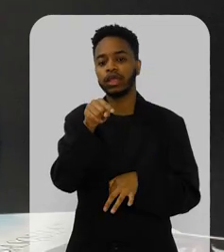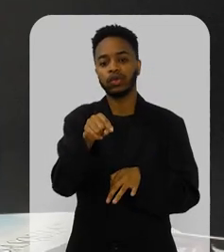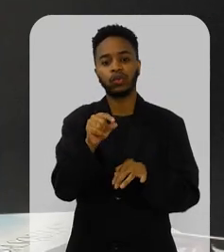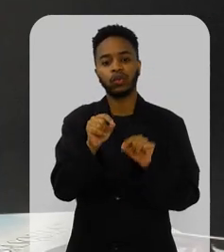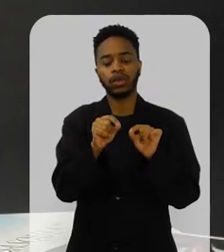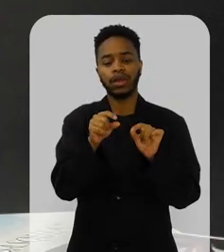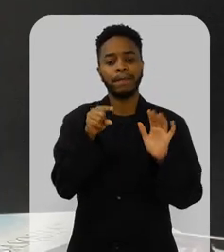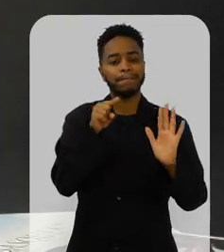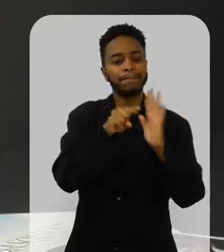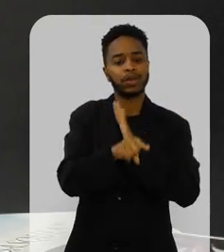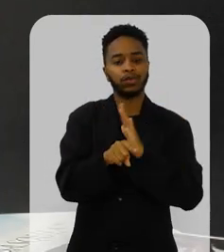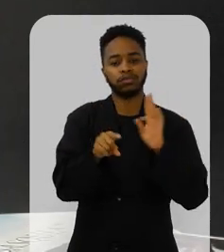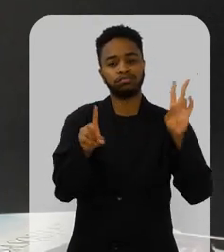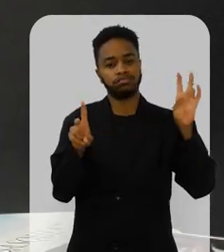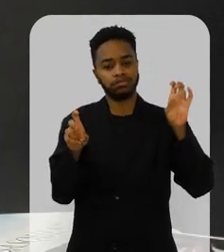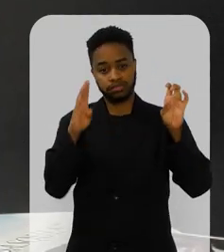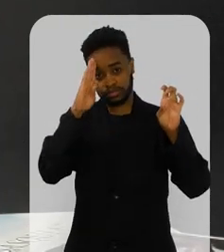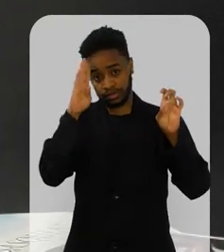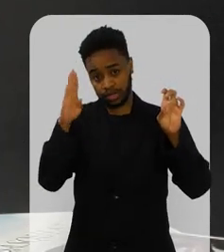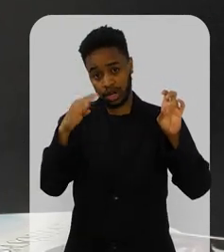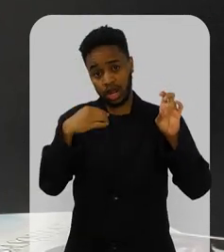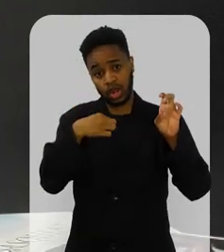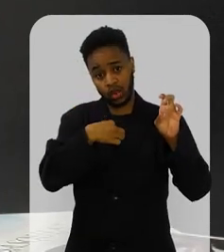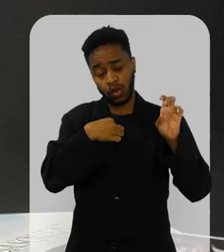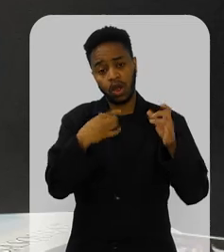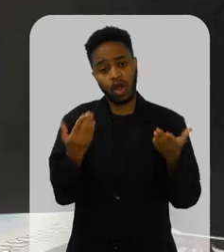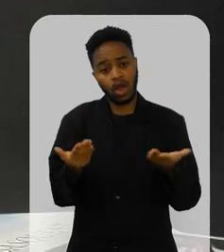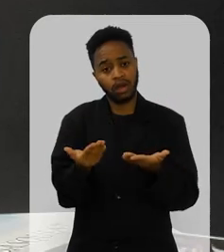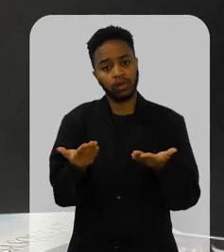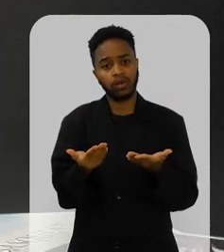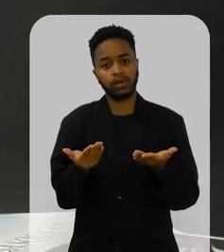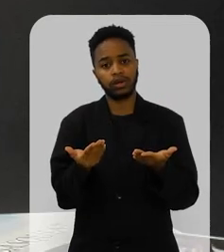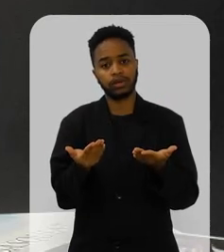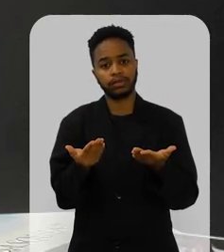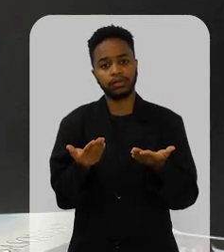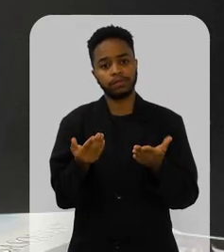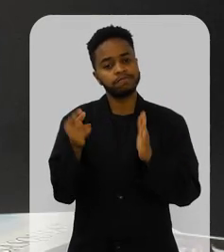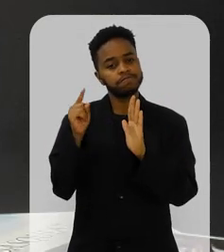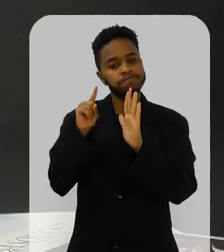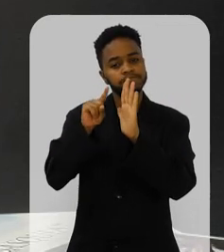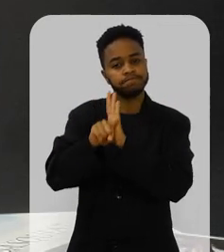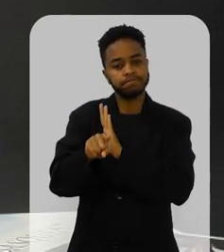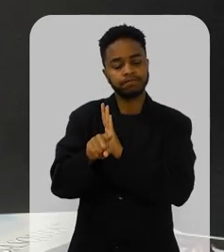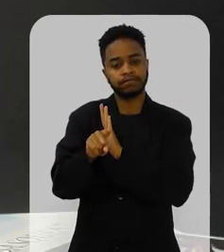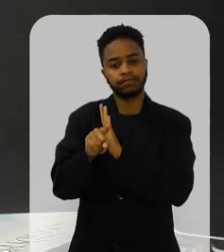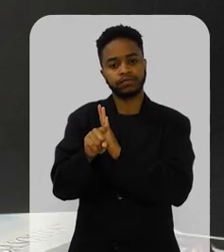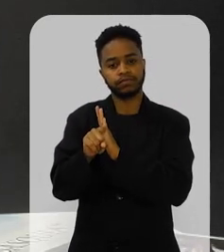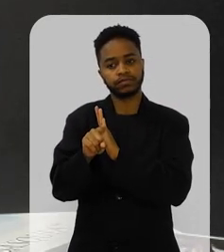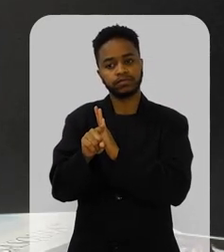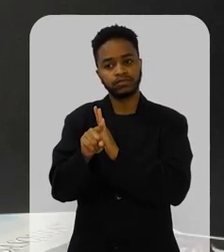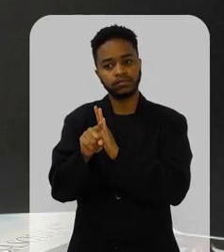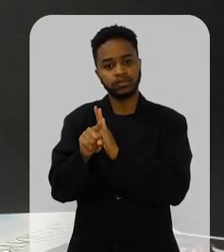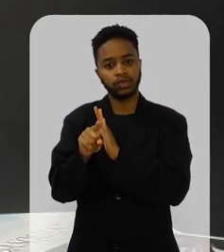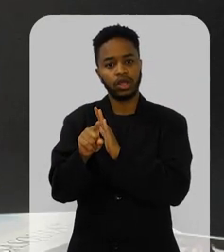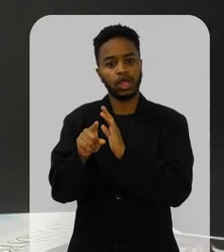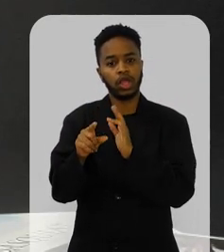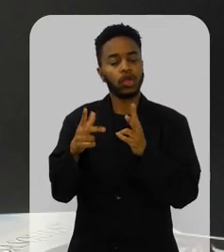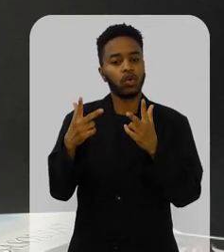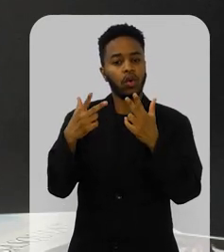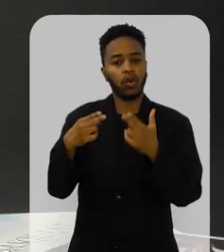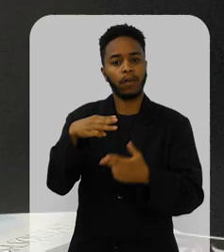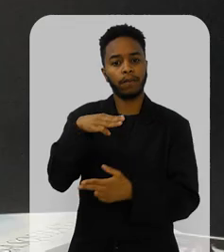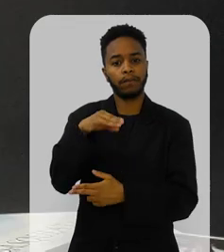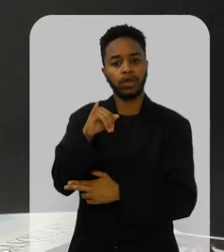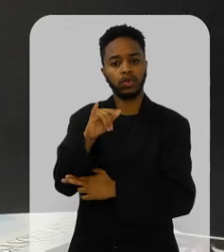programa com uma pergunta-chave. E eu me aproprio nesse momento de uma pergunta do próprio Milton